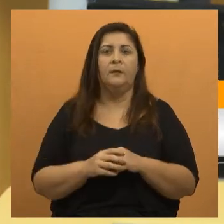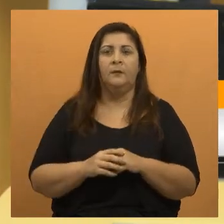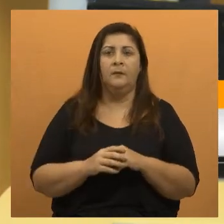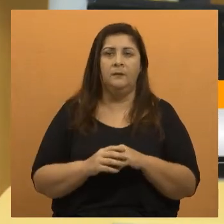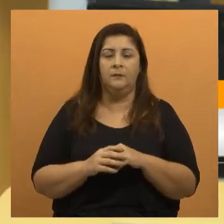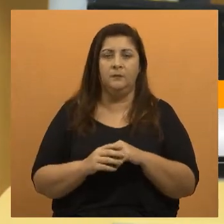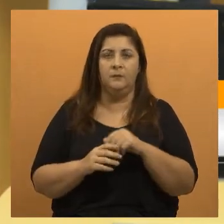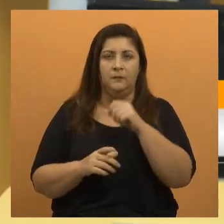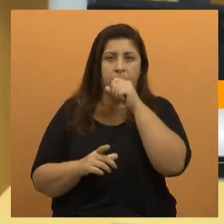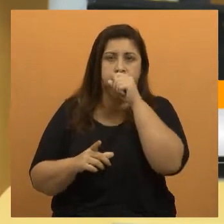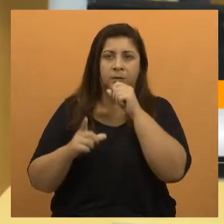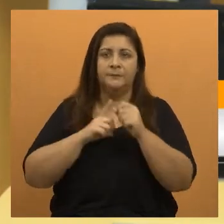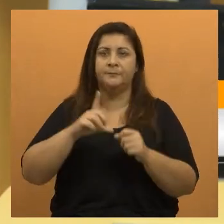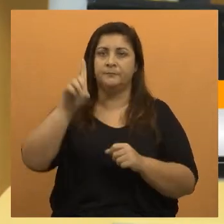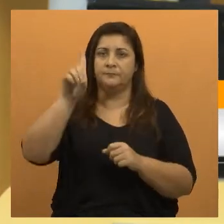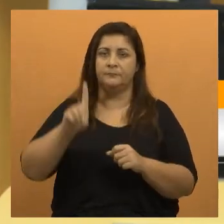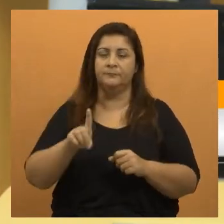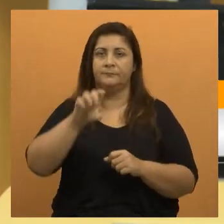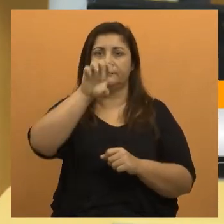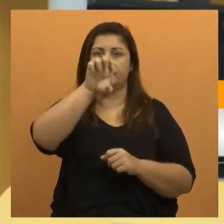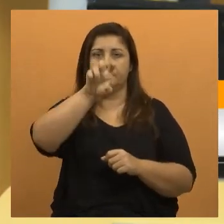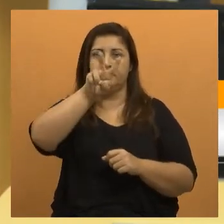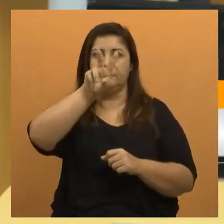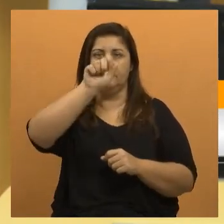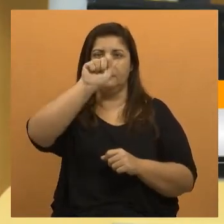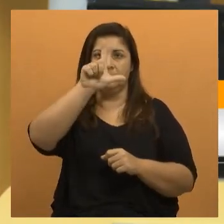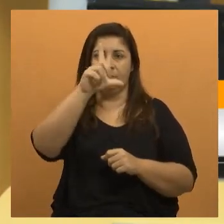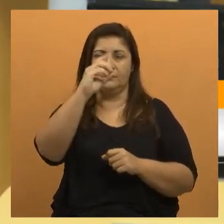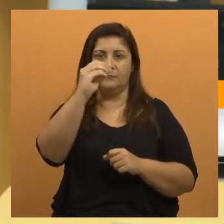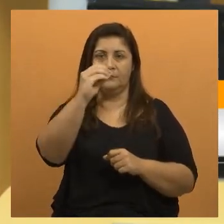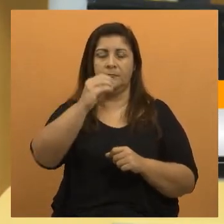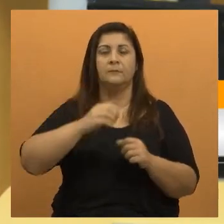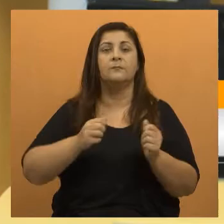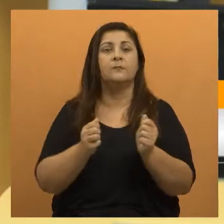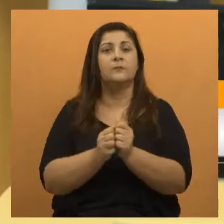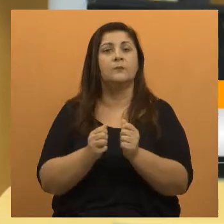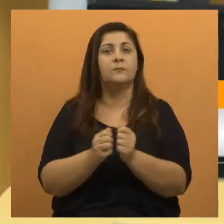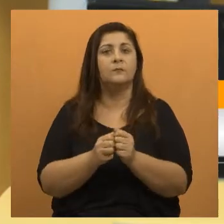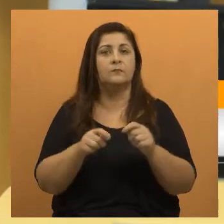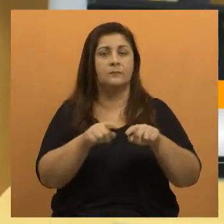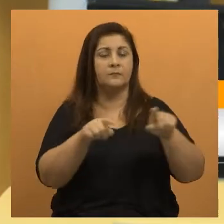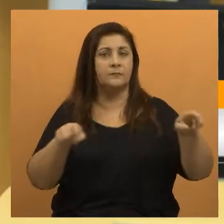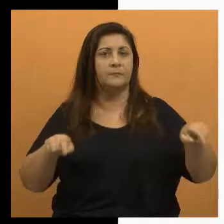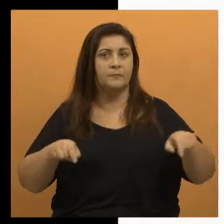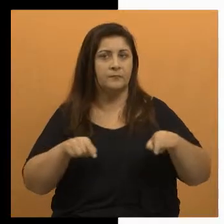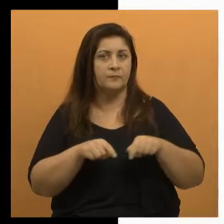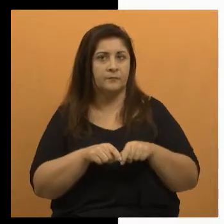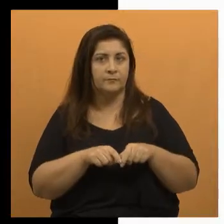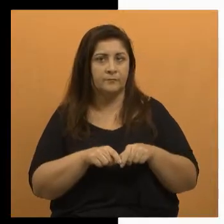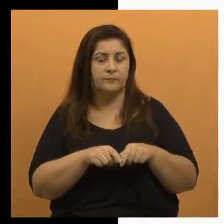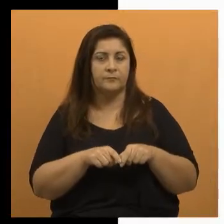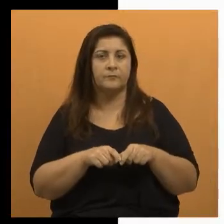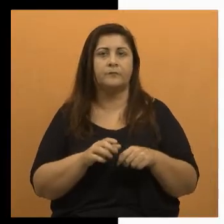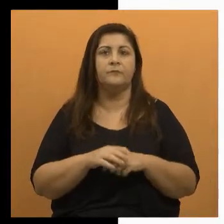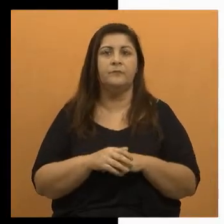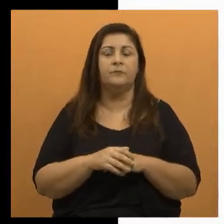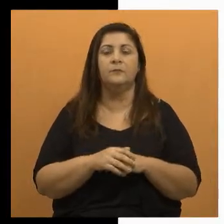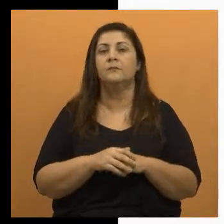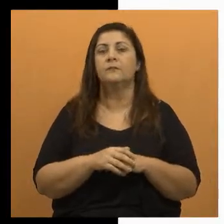Evaldo Roberto Corato, e ele atua junto ao Gabinete de Secretário de Segurança Pública do Estado de São Paulo.